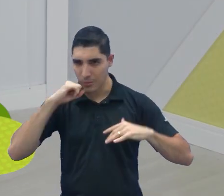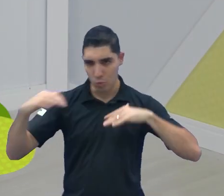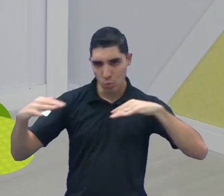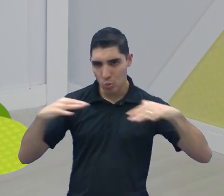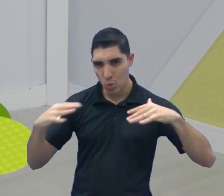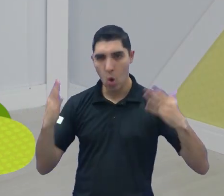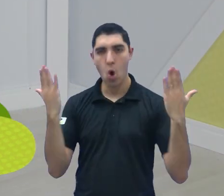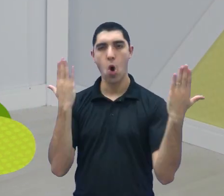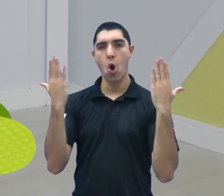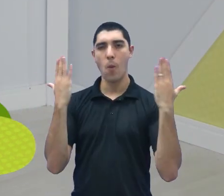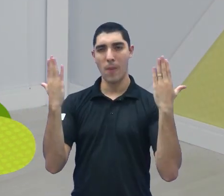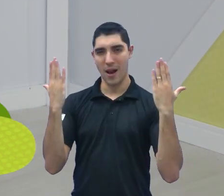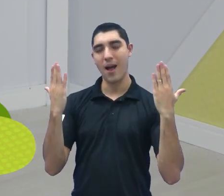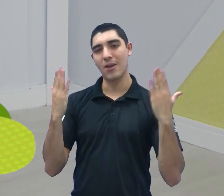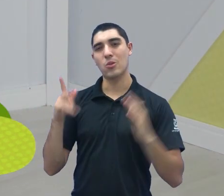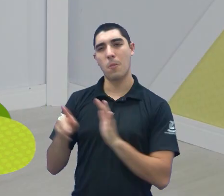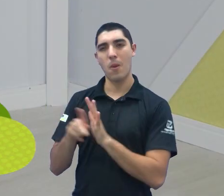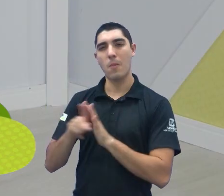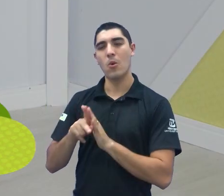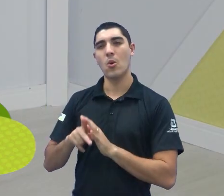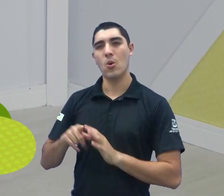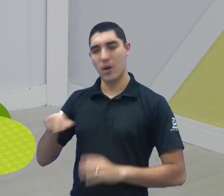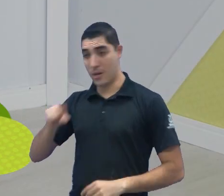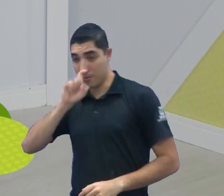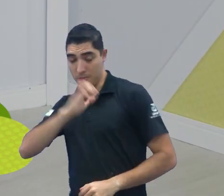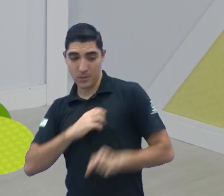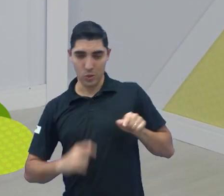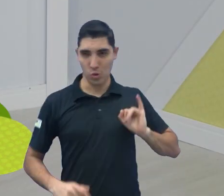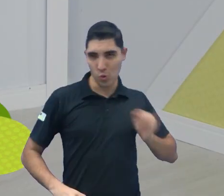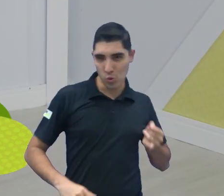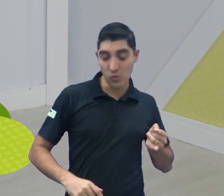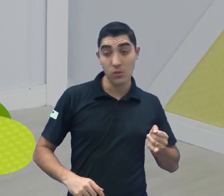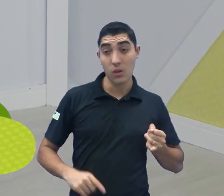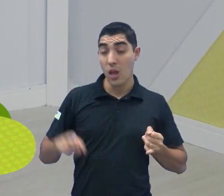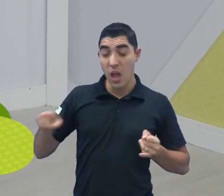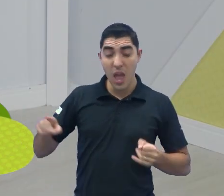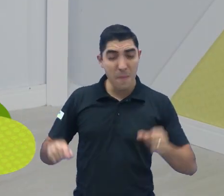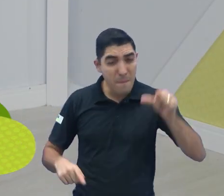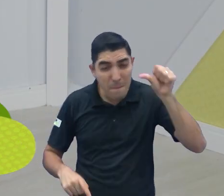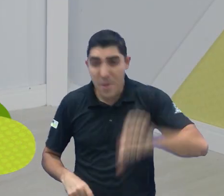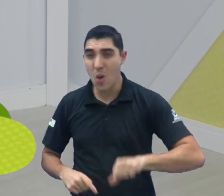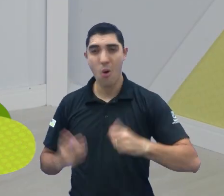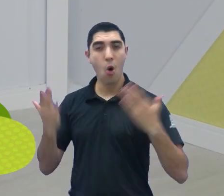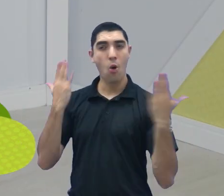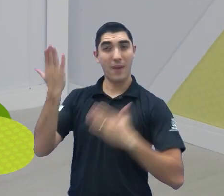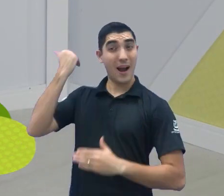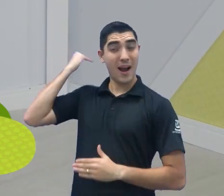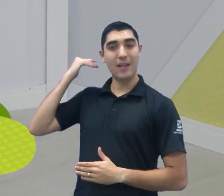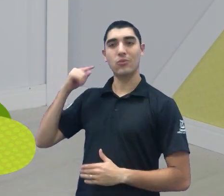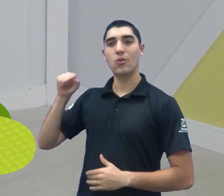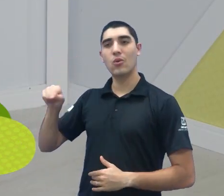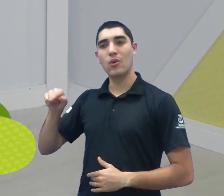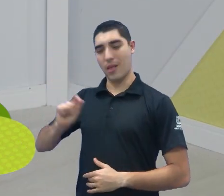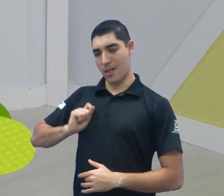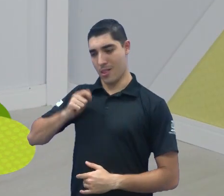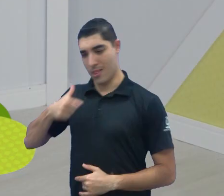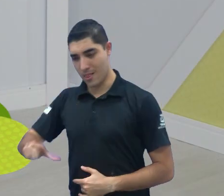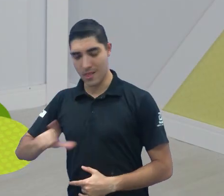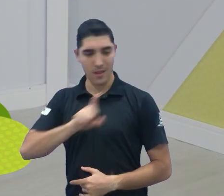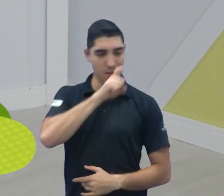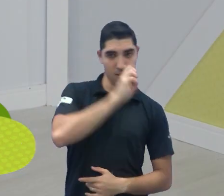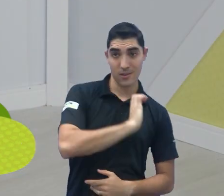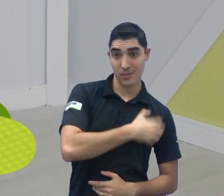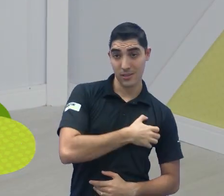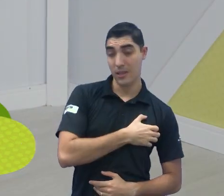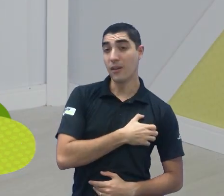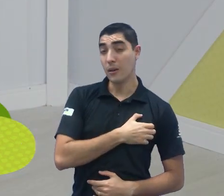A apresentação do São José foi pior do que a estreia contra o Linense, que já tinha sido ruim, principalmente o segundo tempo da equipe